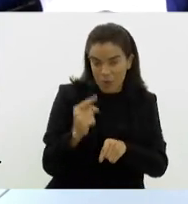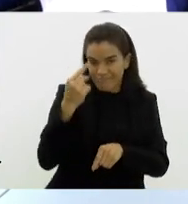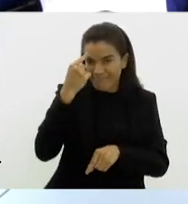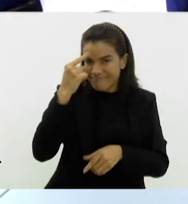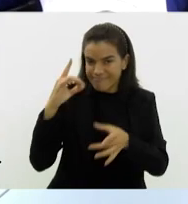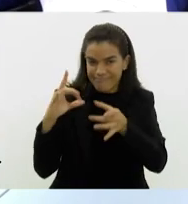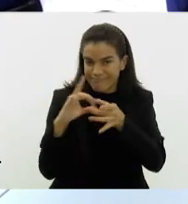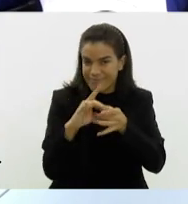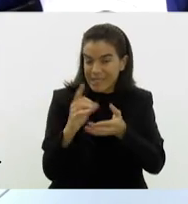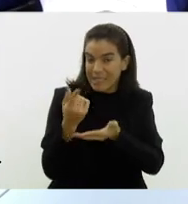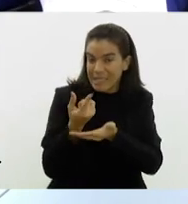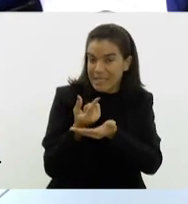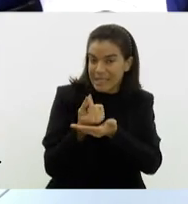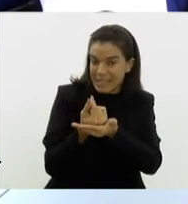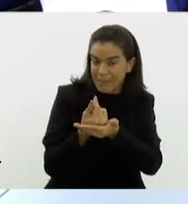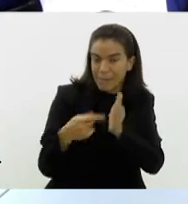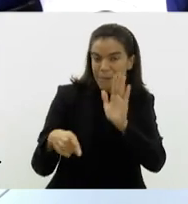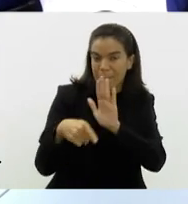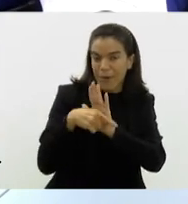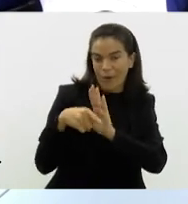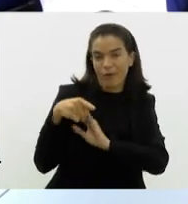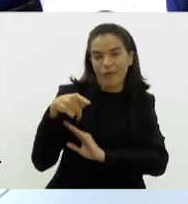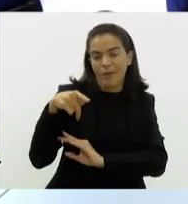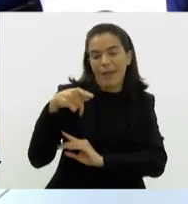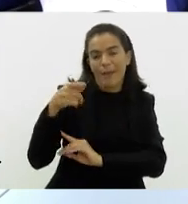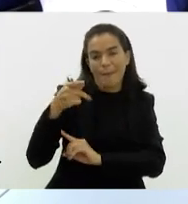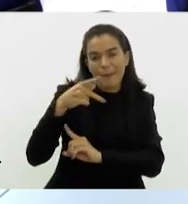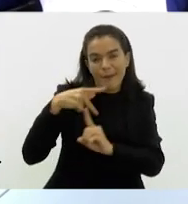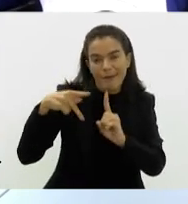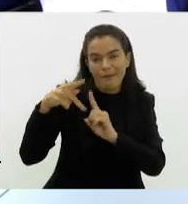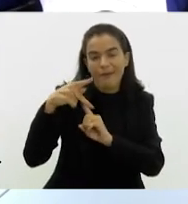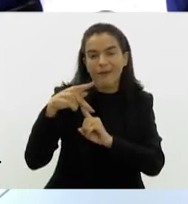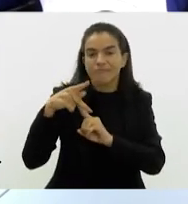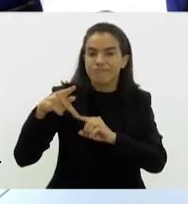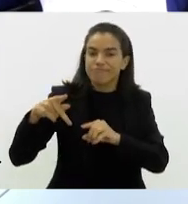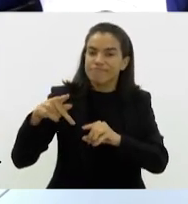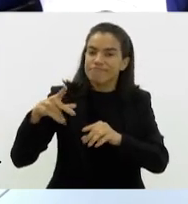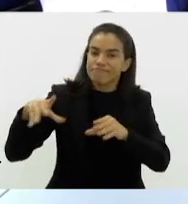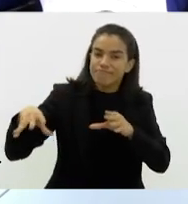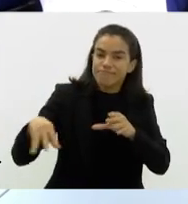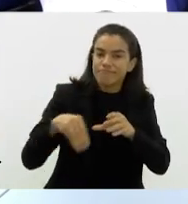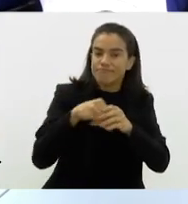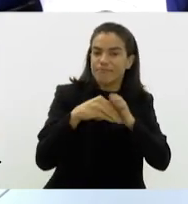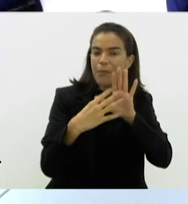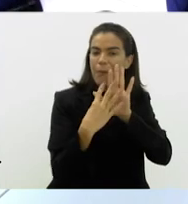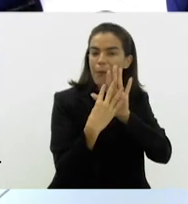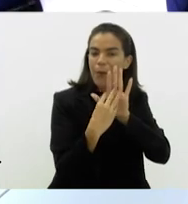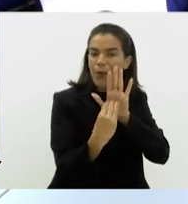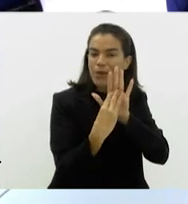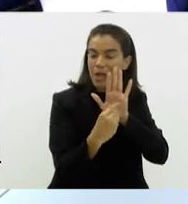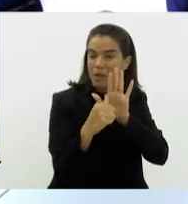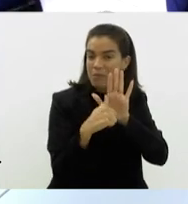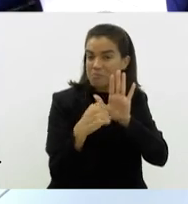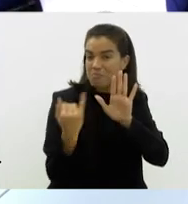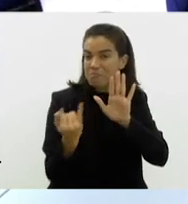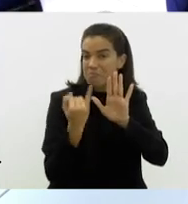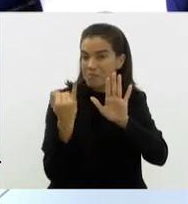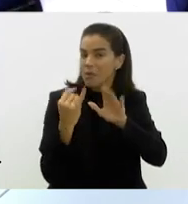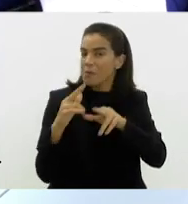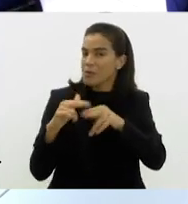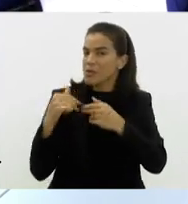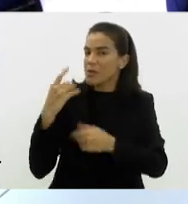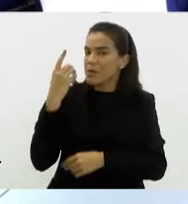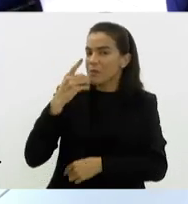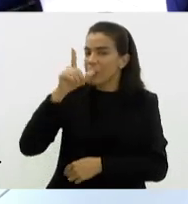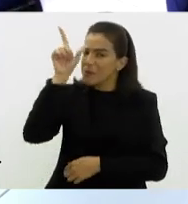da capitalização dos regimes próprios da Previdência, acabou que se introduziu esse modelo como um modelo importante. Então, acho que o deputado Luiz Paulo